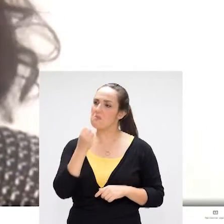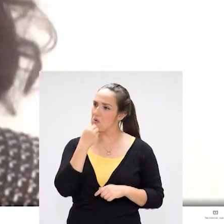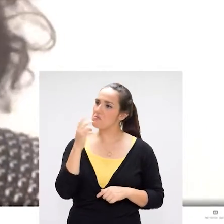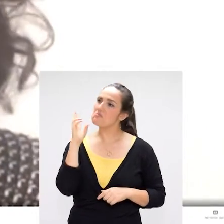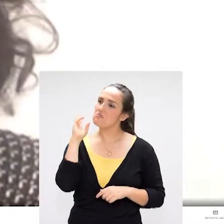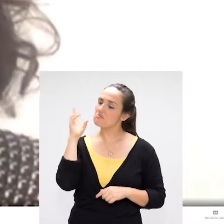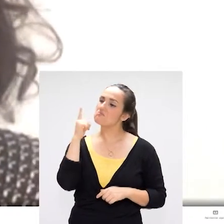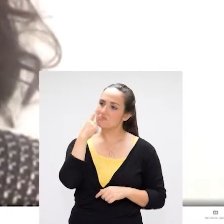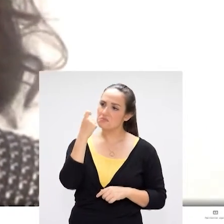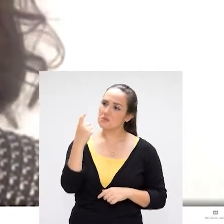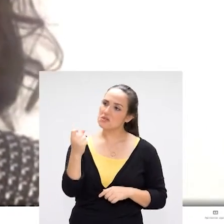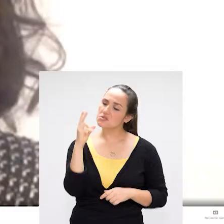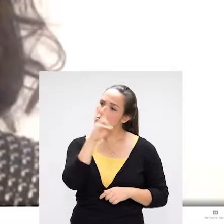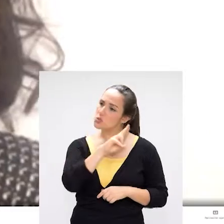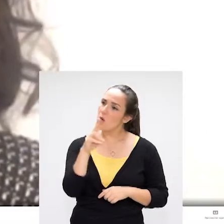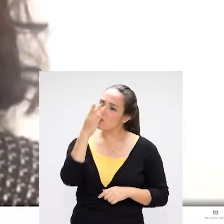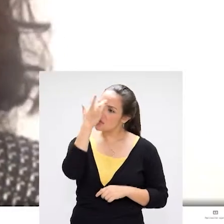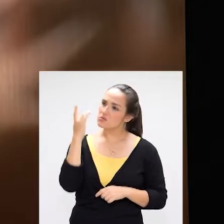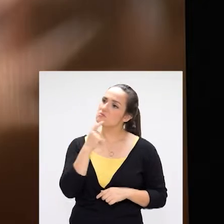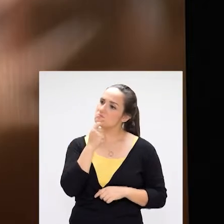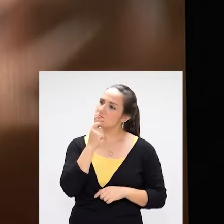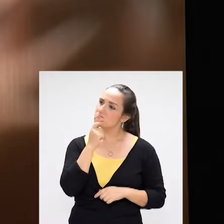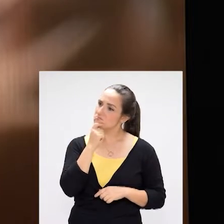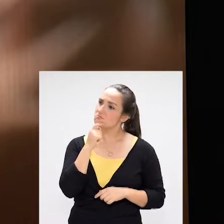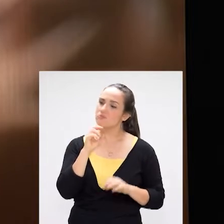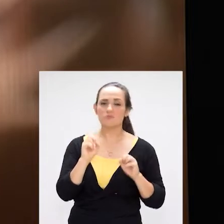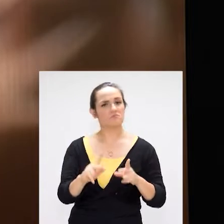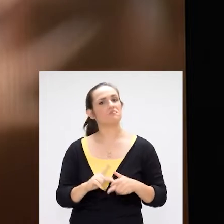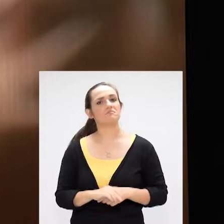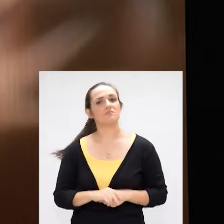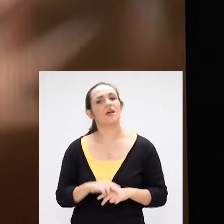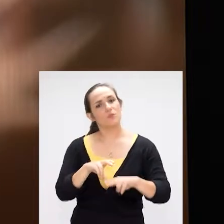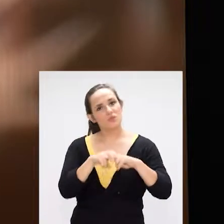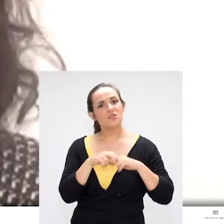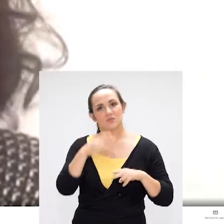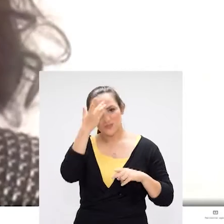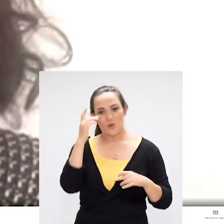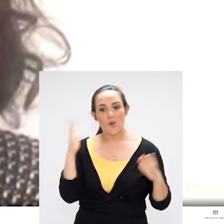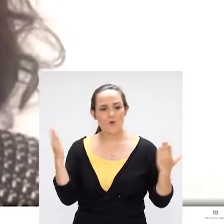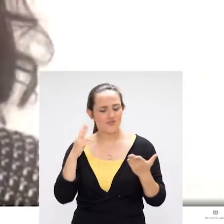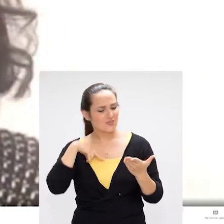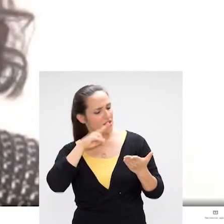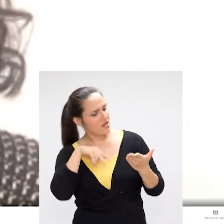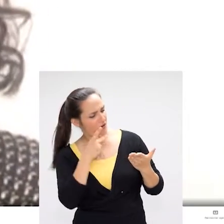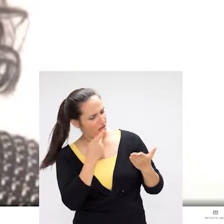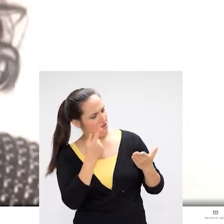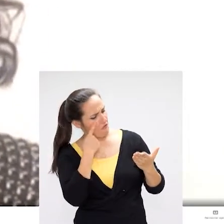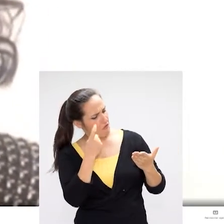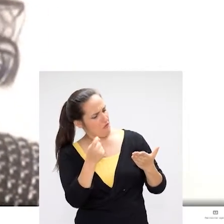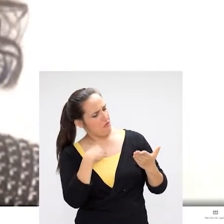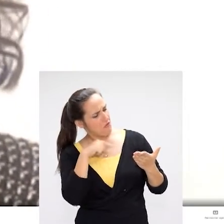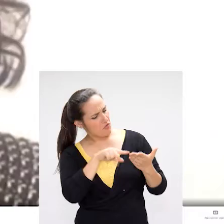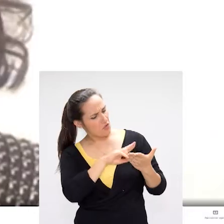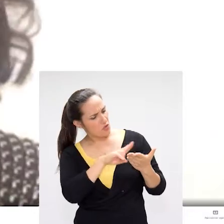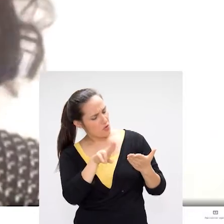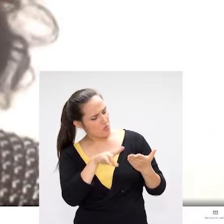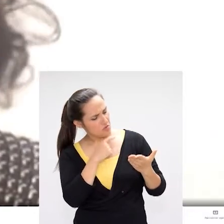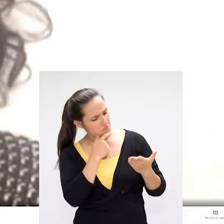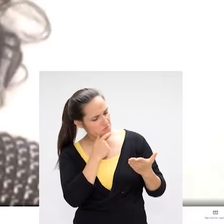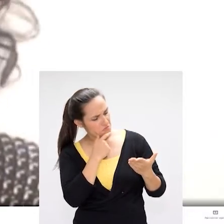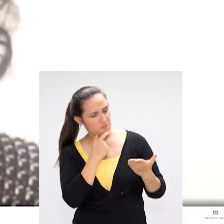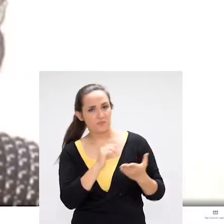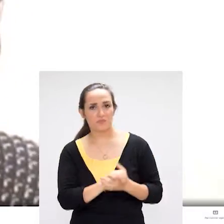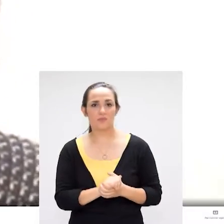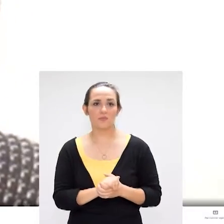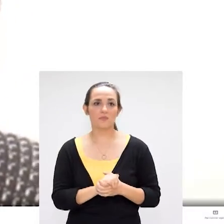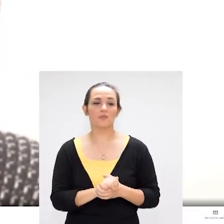interessante porque ia despertar a curiosidade e instigar os leitores. Com certeza. E temos esse nome, né, Furacão Nabotocúdia. Furacão a